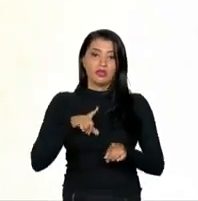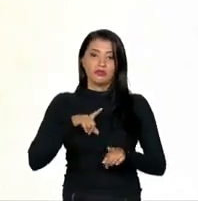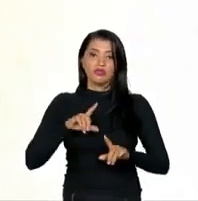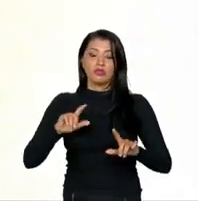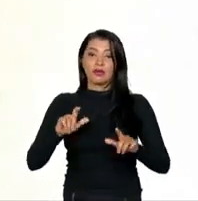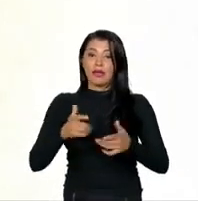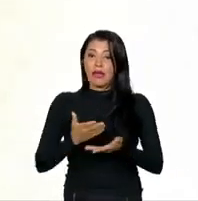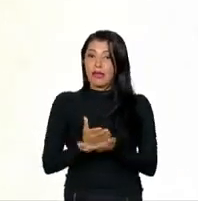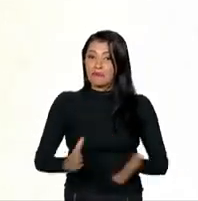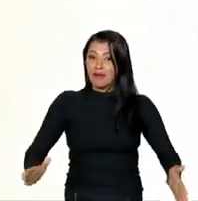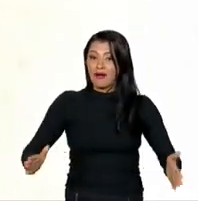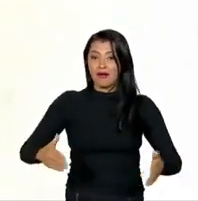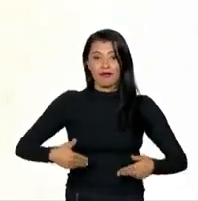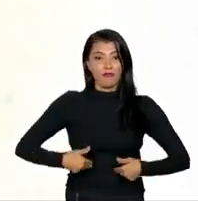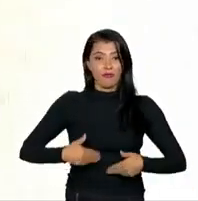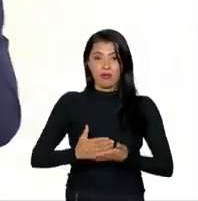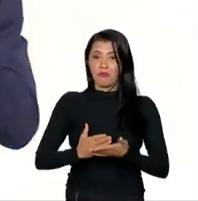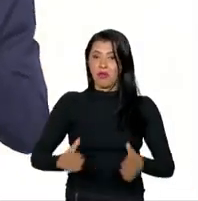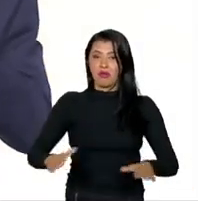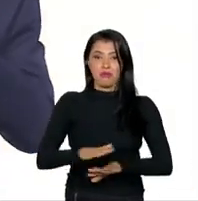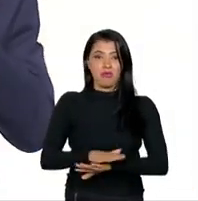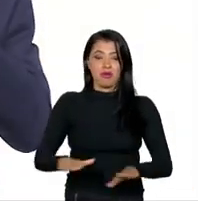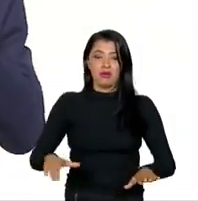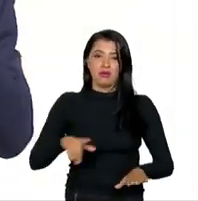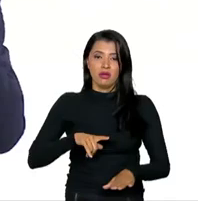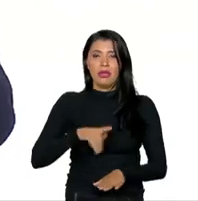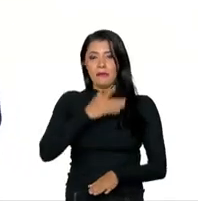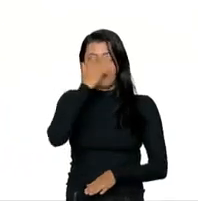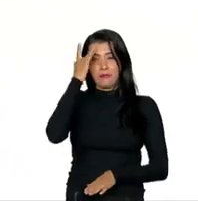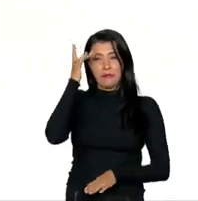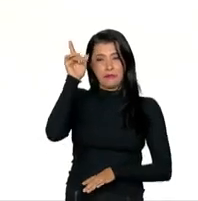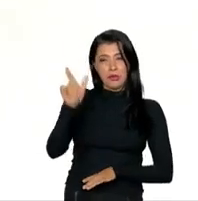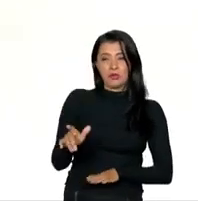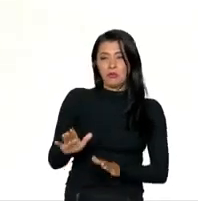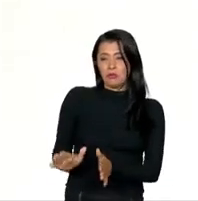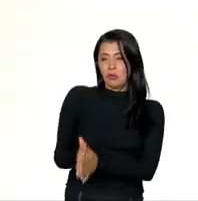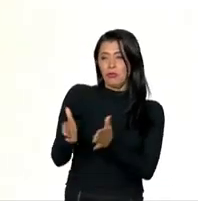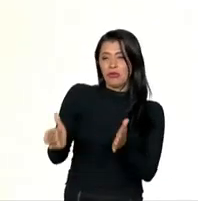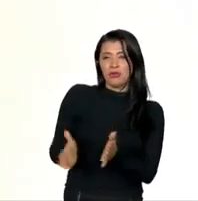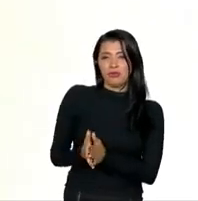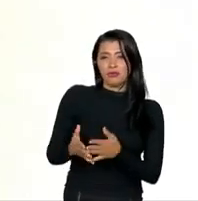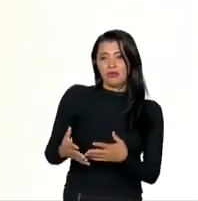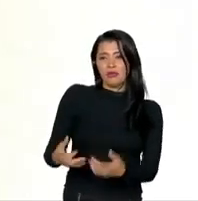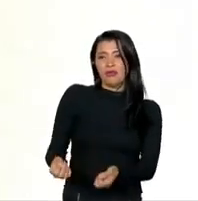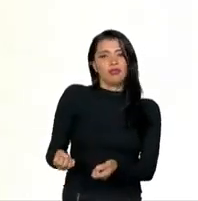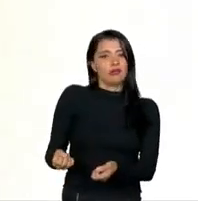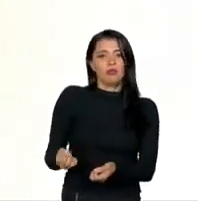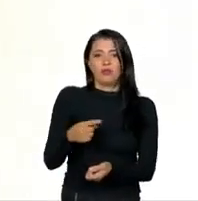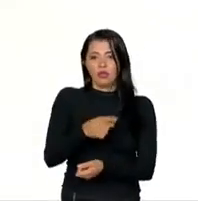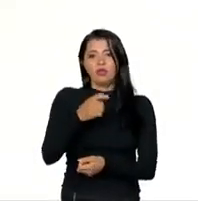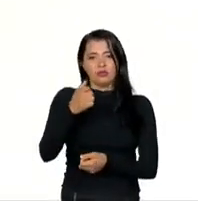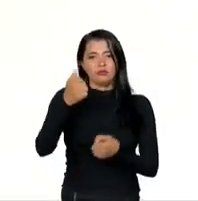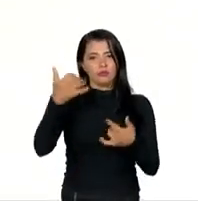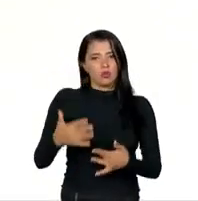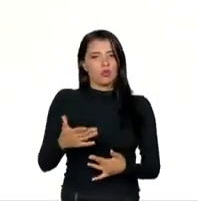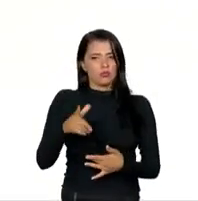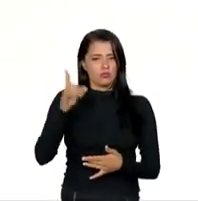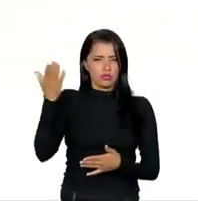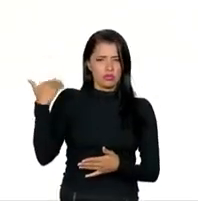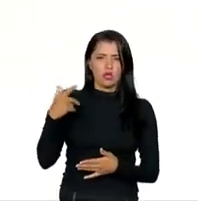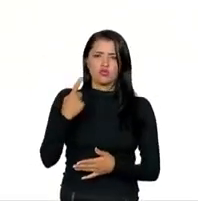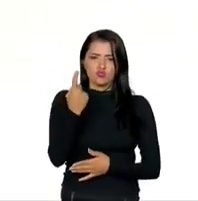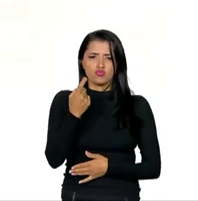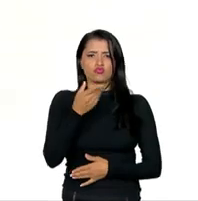fome. A indignação de pessoas que estão na pobreza. Ele contou esses dias de